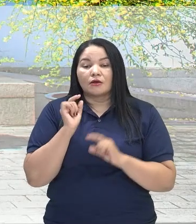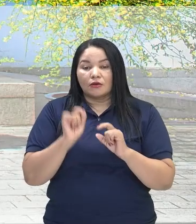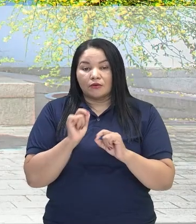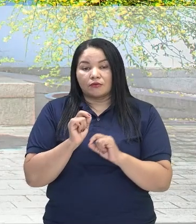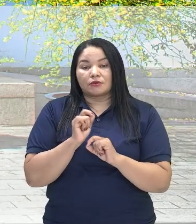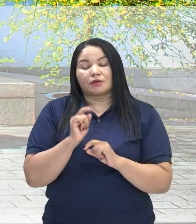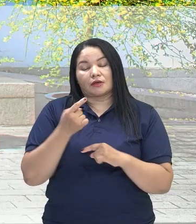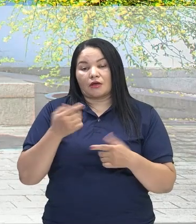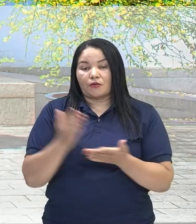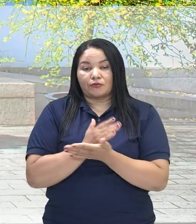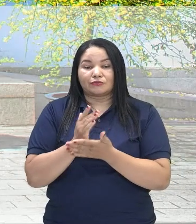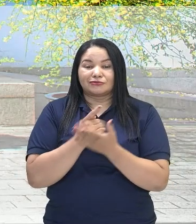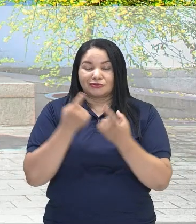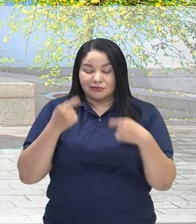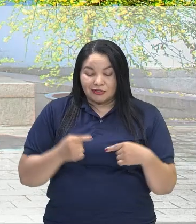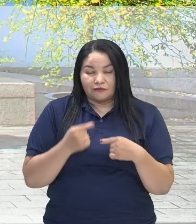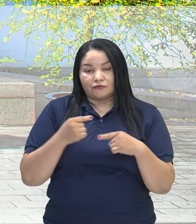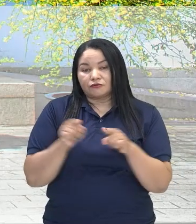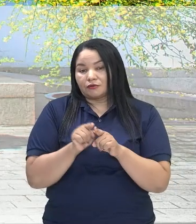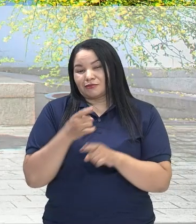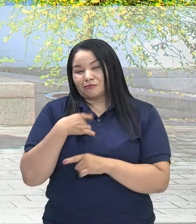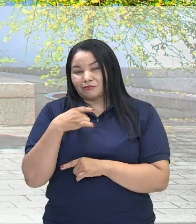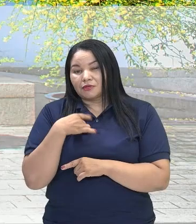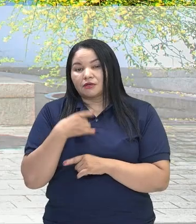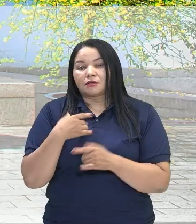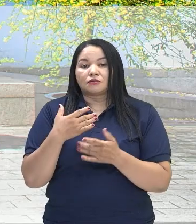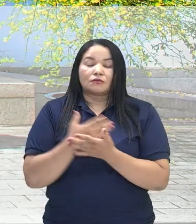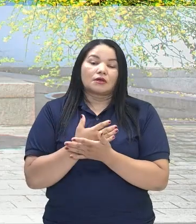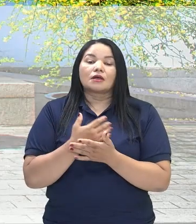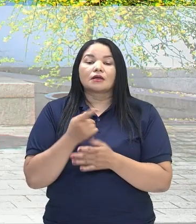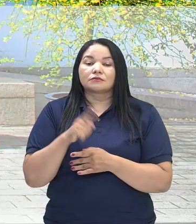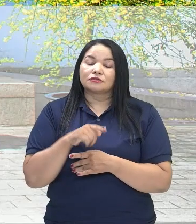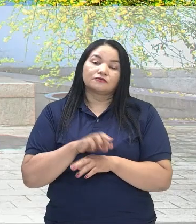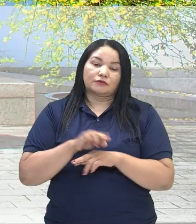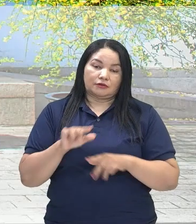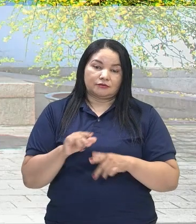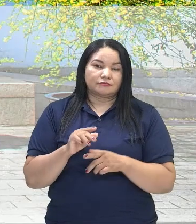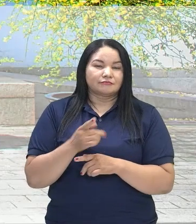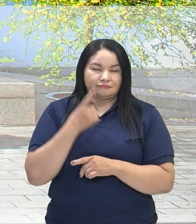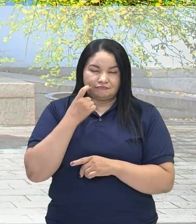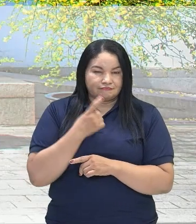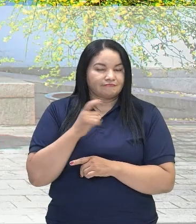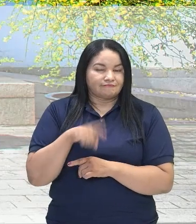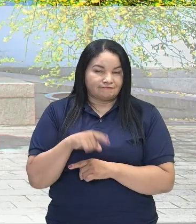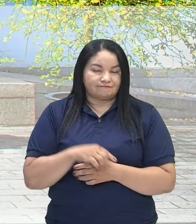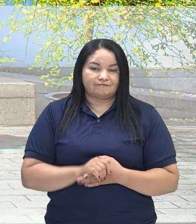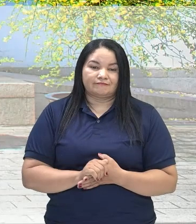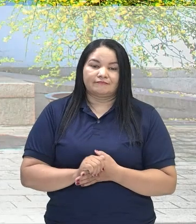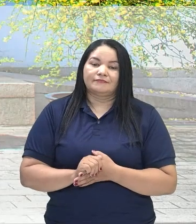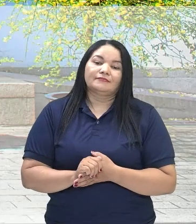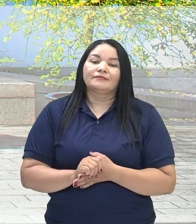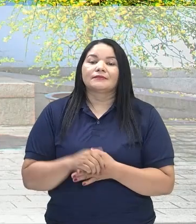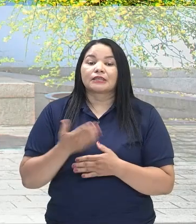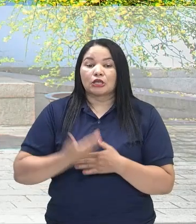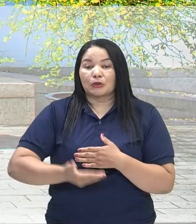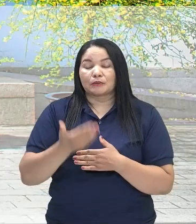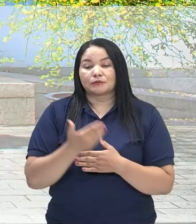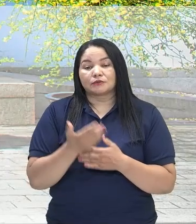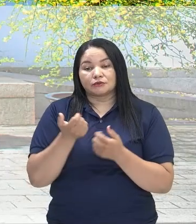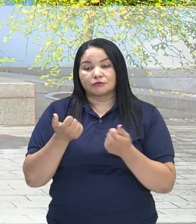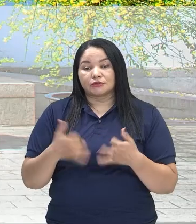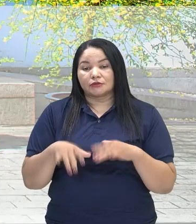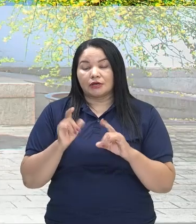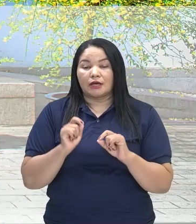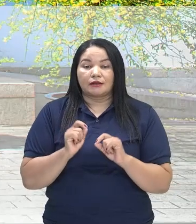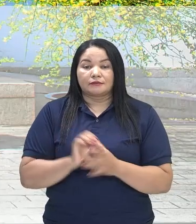seus desafios, os seus medos, as suas inseguranças. Bem interessante, né? Continuando ainda a falar sobre a questão